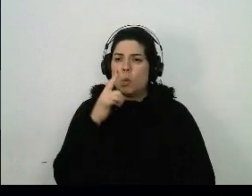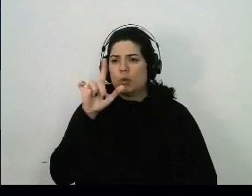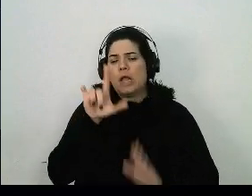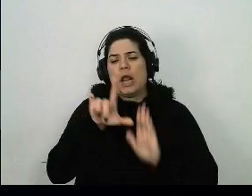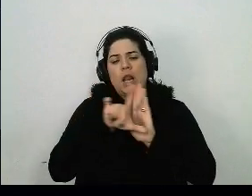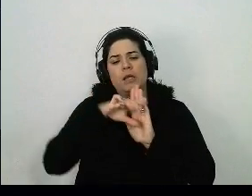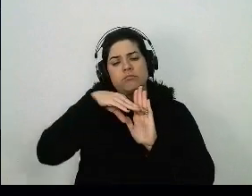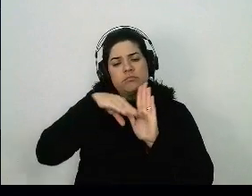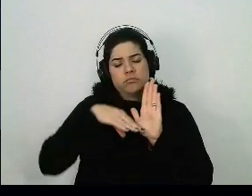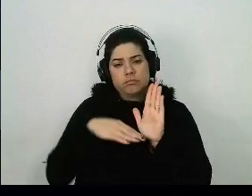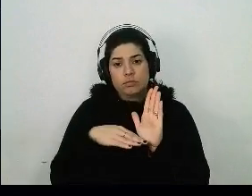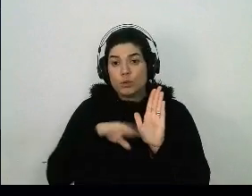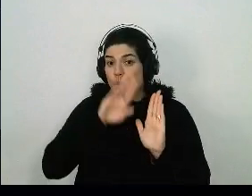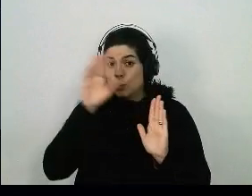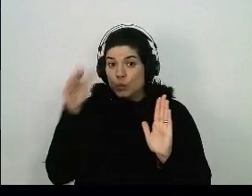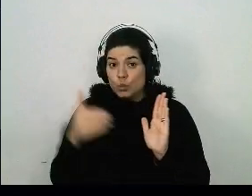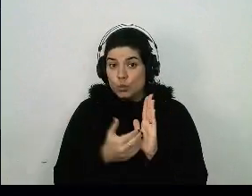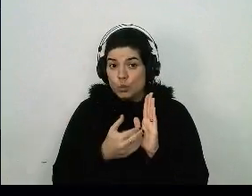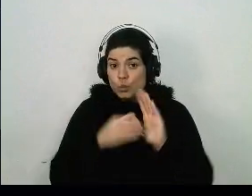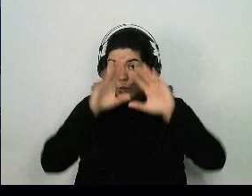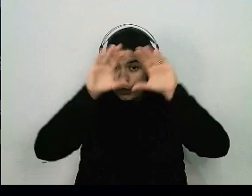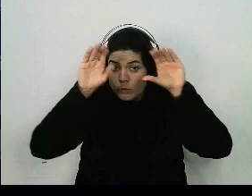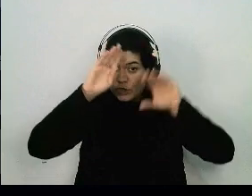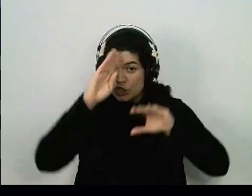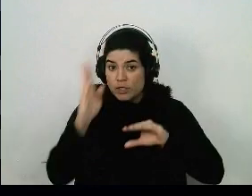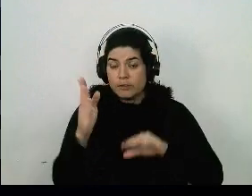posso ter tudo na nuvem.